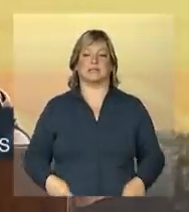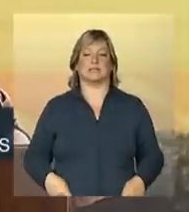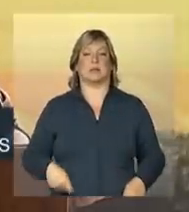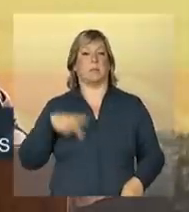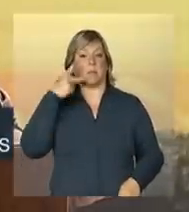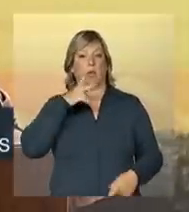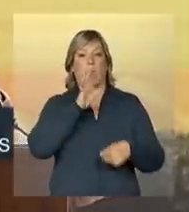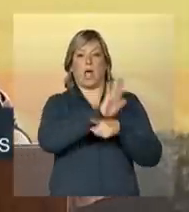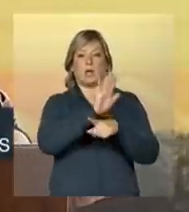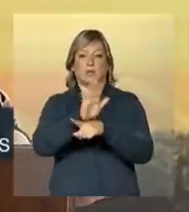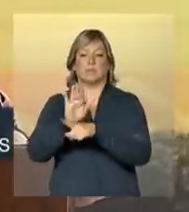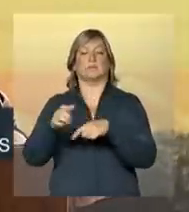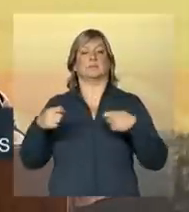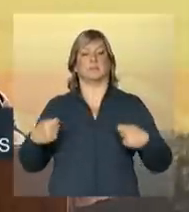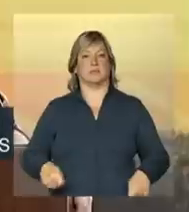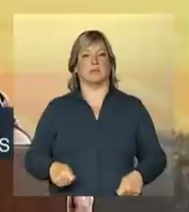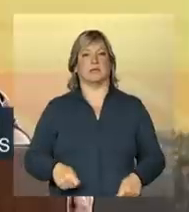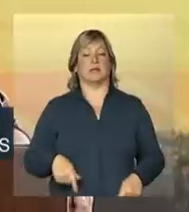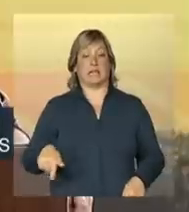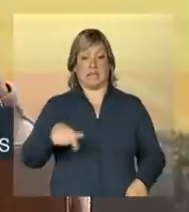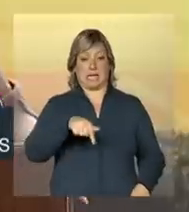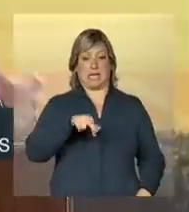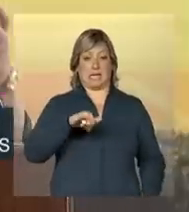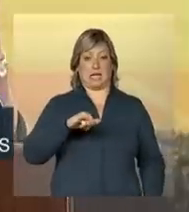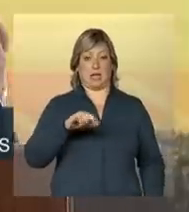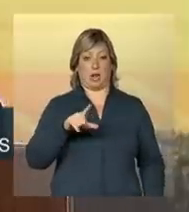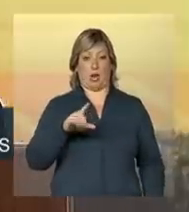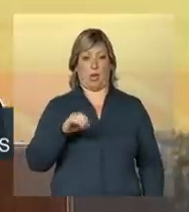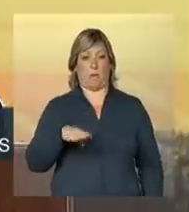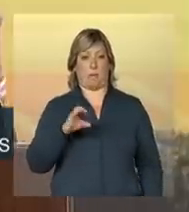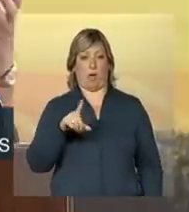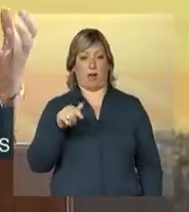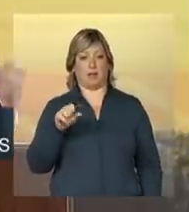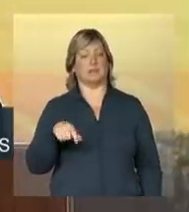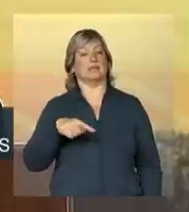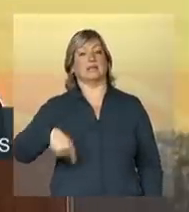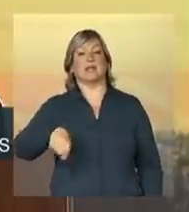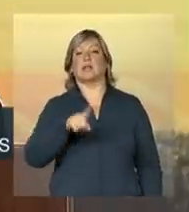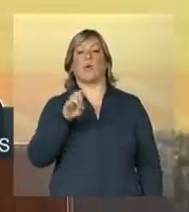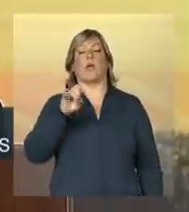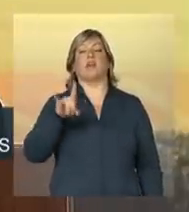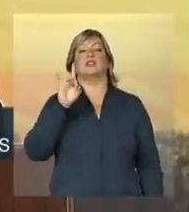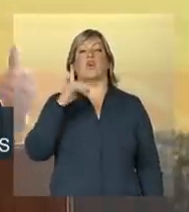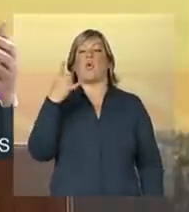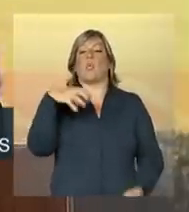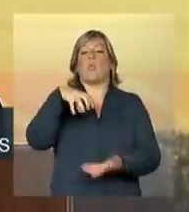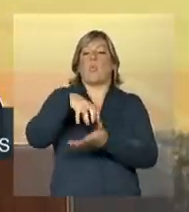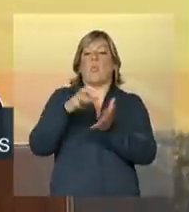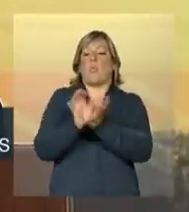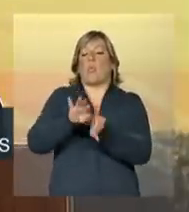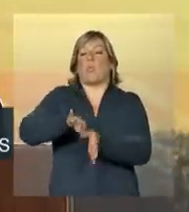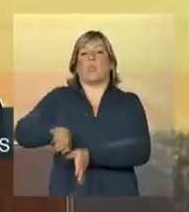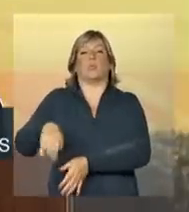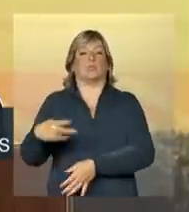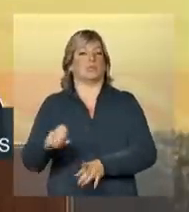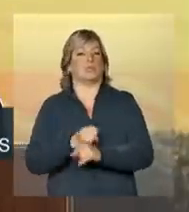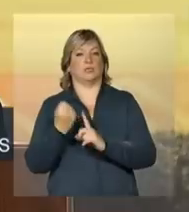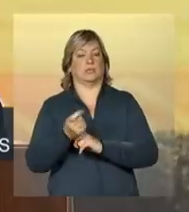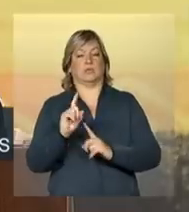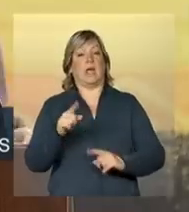disso não são apenas um uma parte da sociedade eles fazem eles